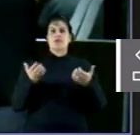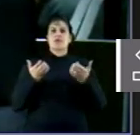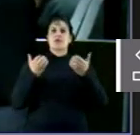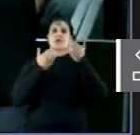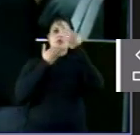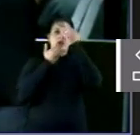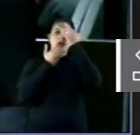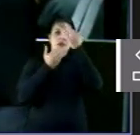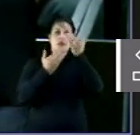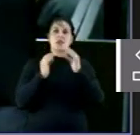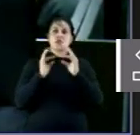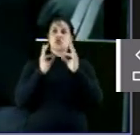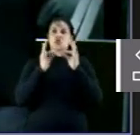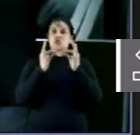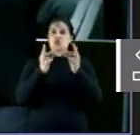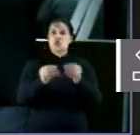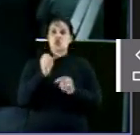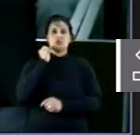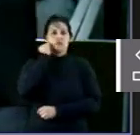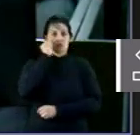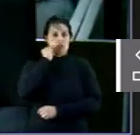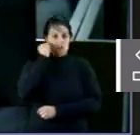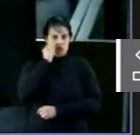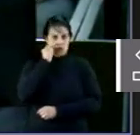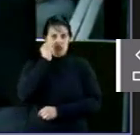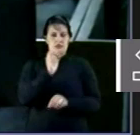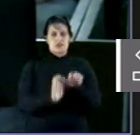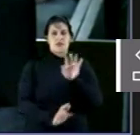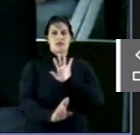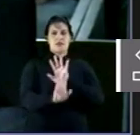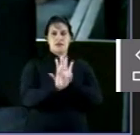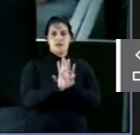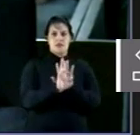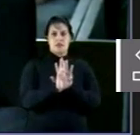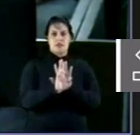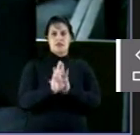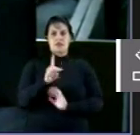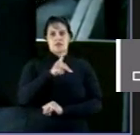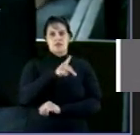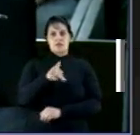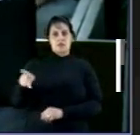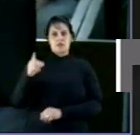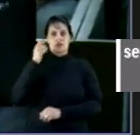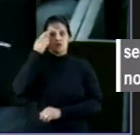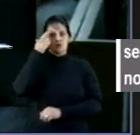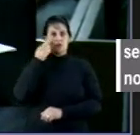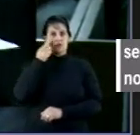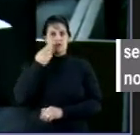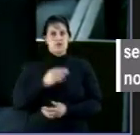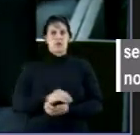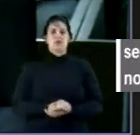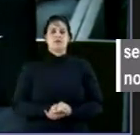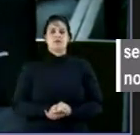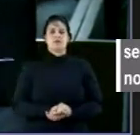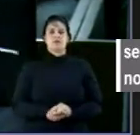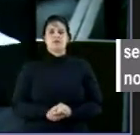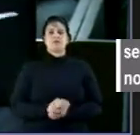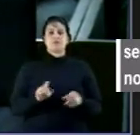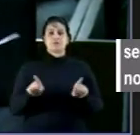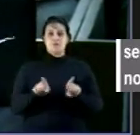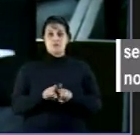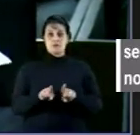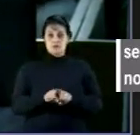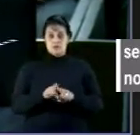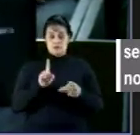todos os senhores senadores na pessoa do seu presidente o Senador Rodrigo Pacheco o outro